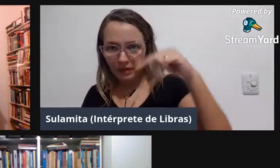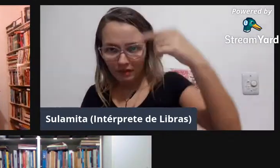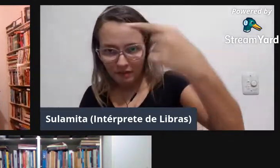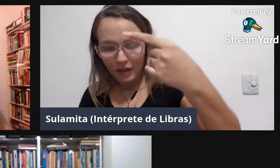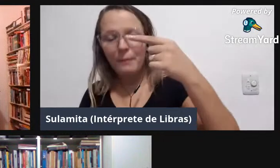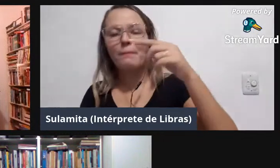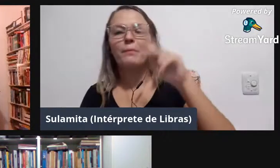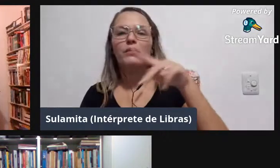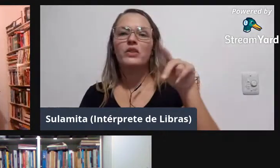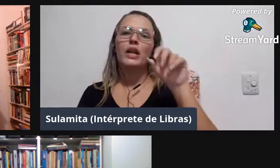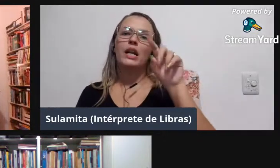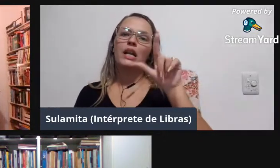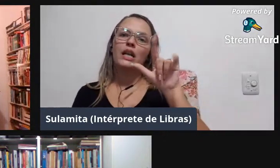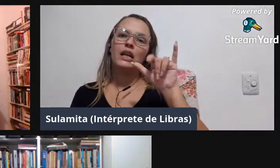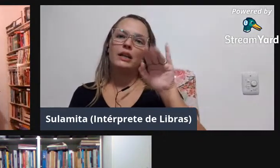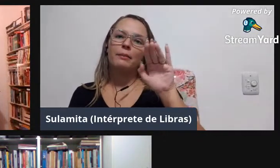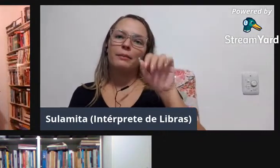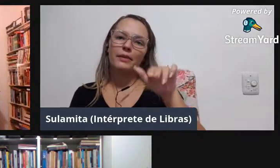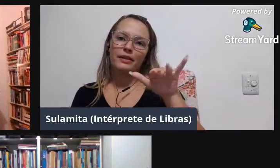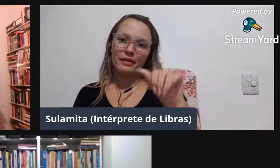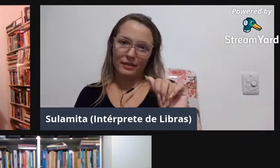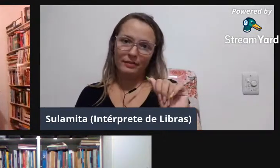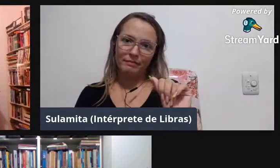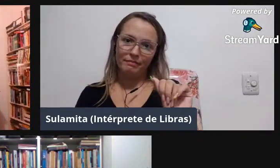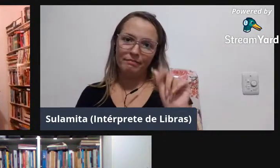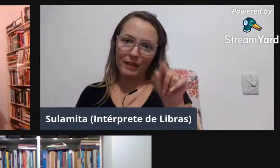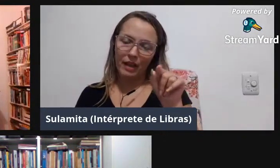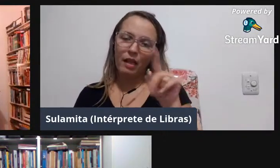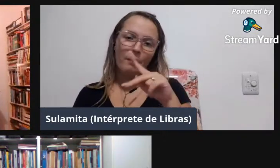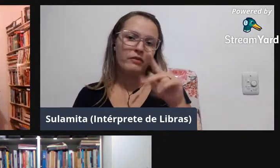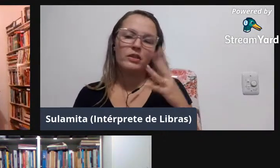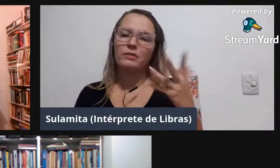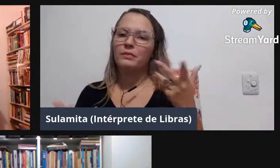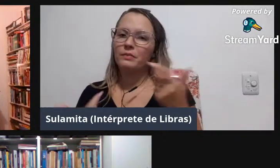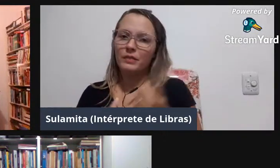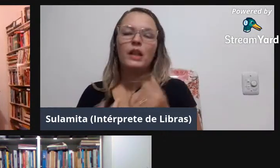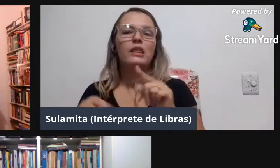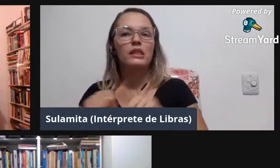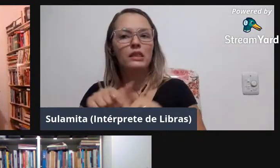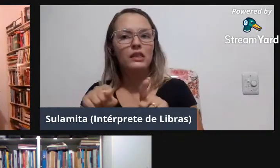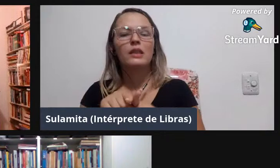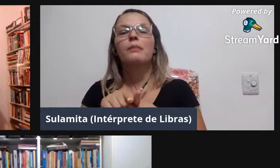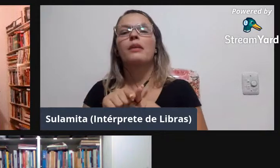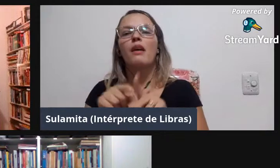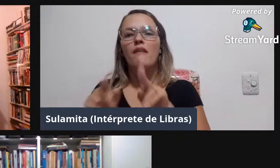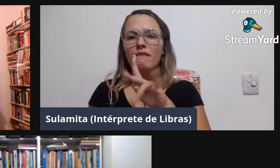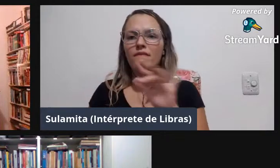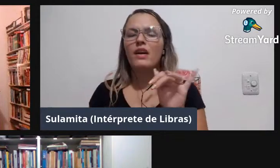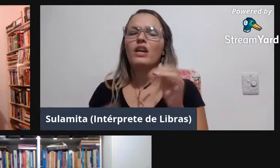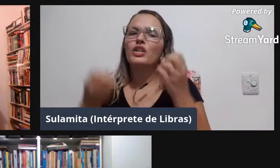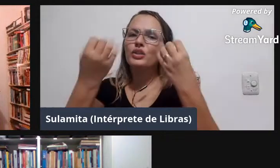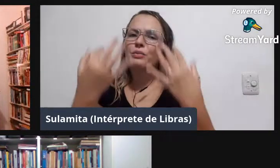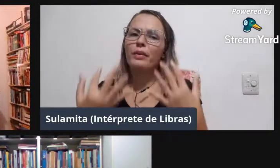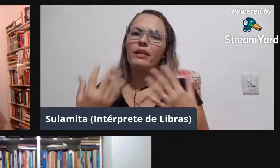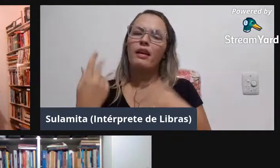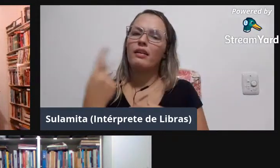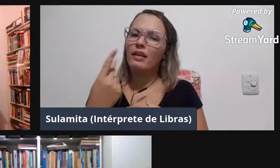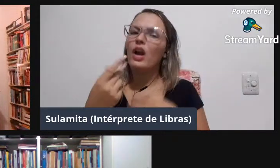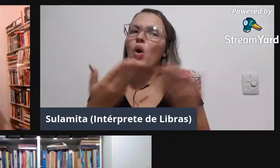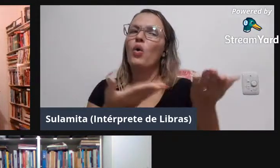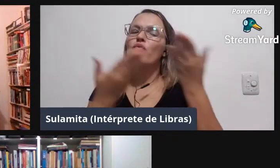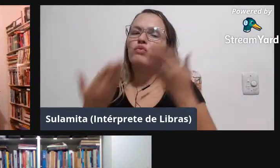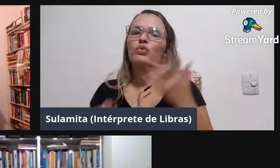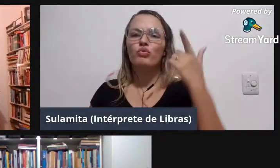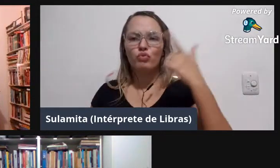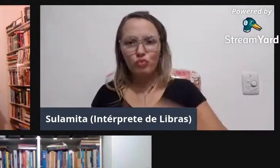Nassif Xavier, que vai fazer a sua, enfim, sua intervenção, né? Também nesses mesmos padrões. Então, eu reforço o convite para que nesse